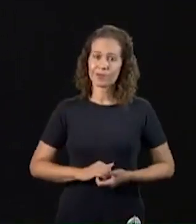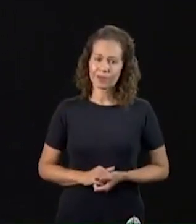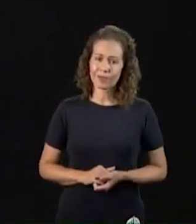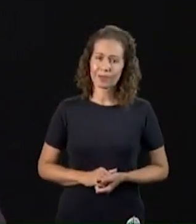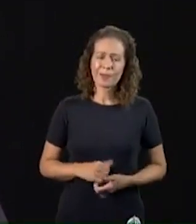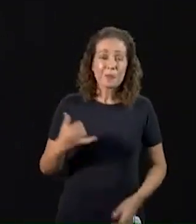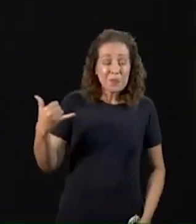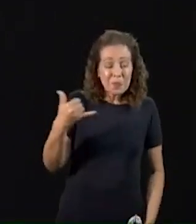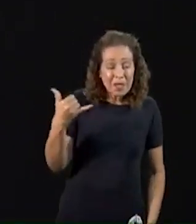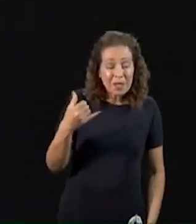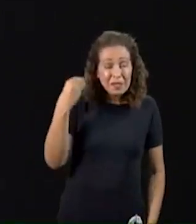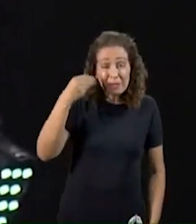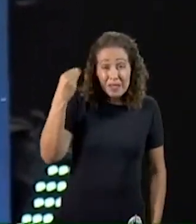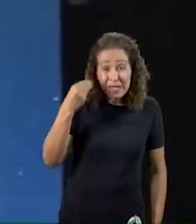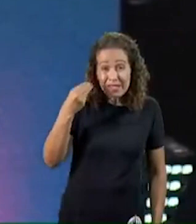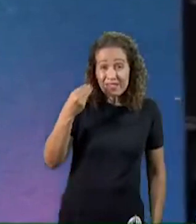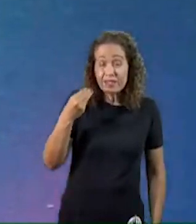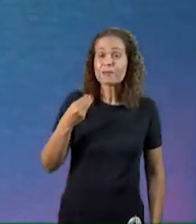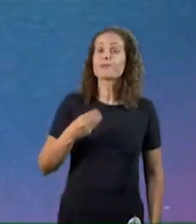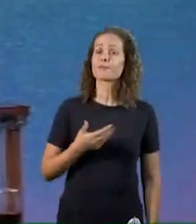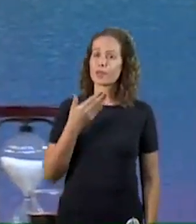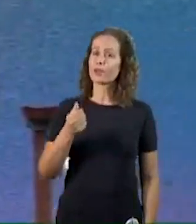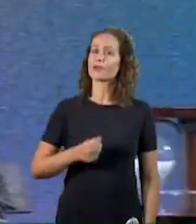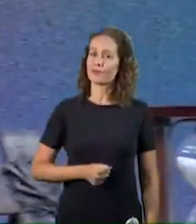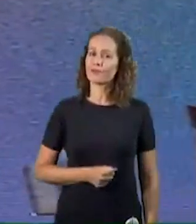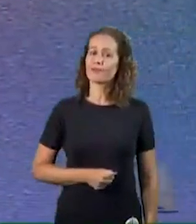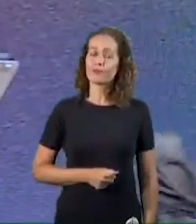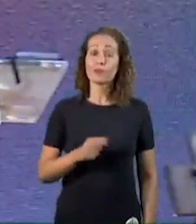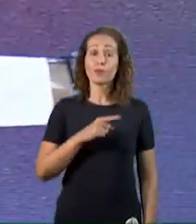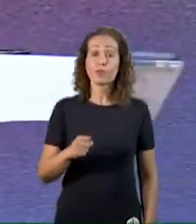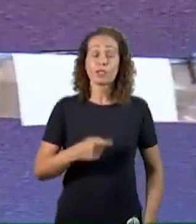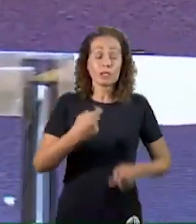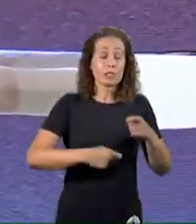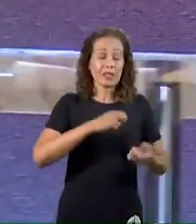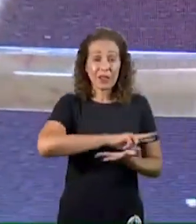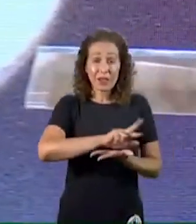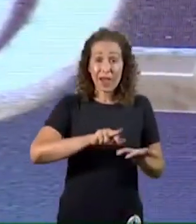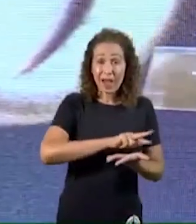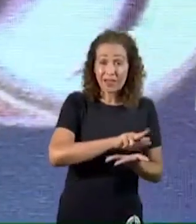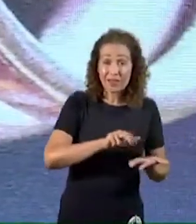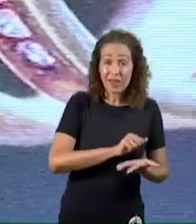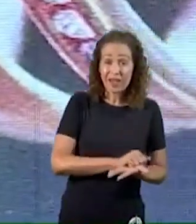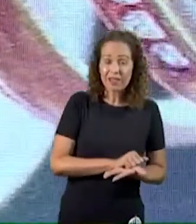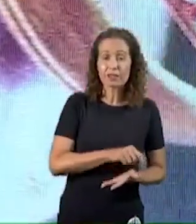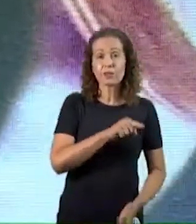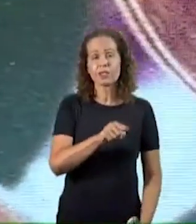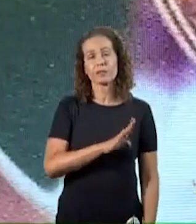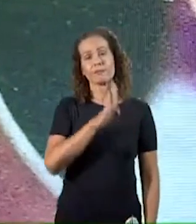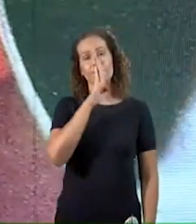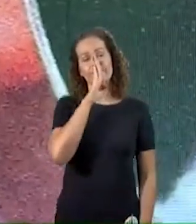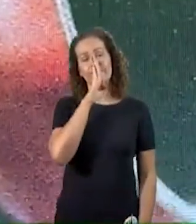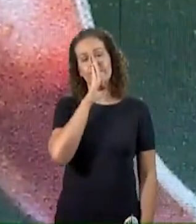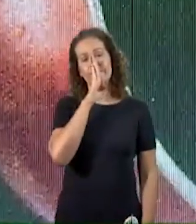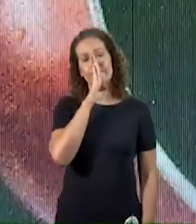Quanto menos experiência, o quê? Você teve muito relacionamento sexual? Você não pode falar nada. Cala